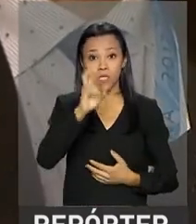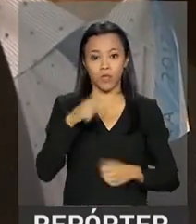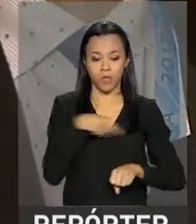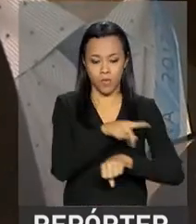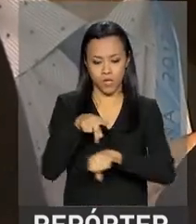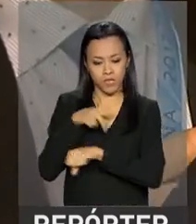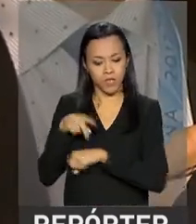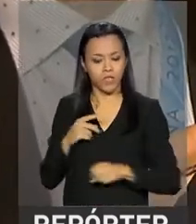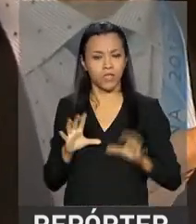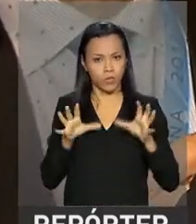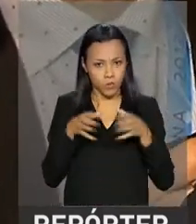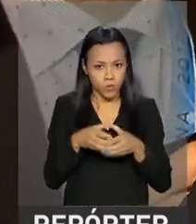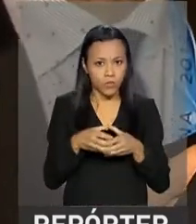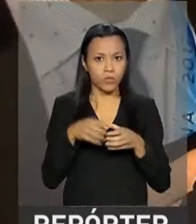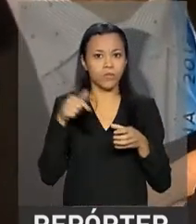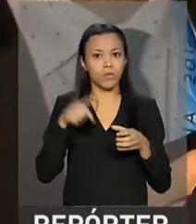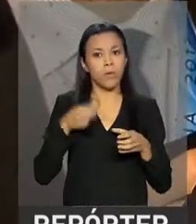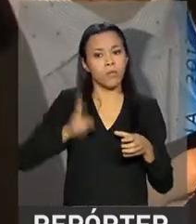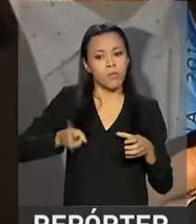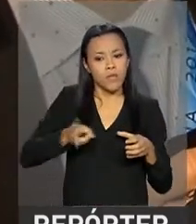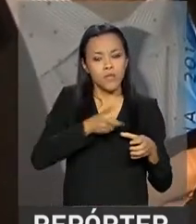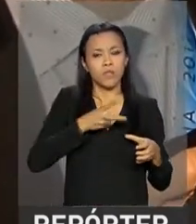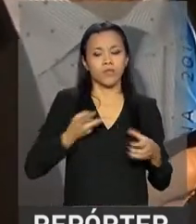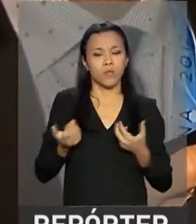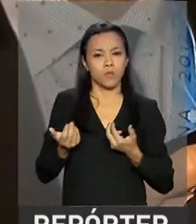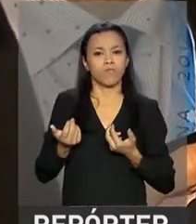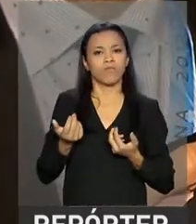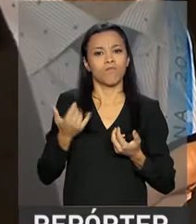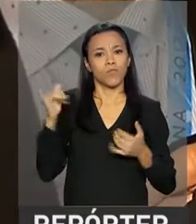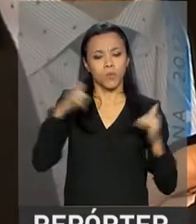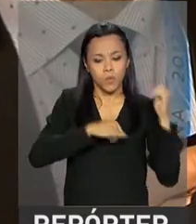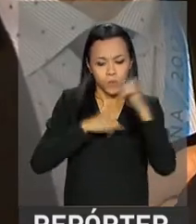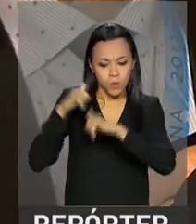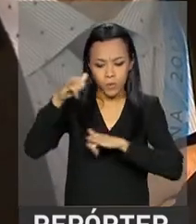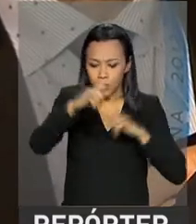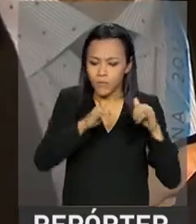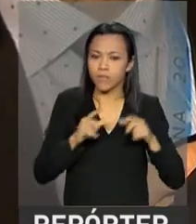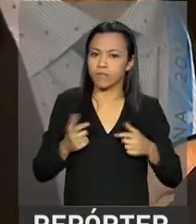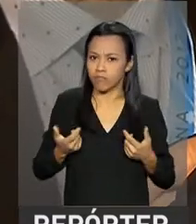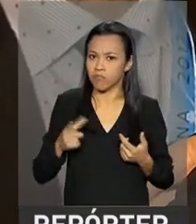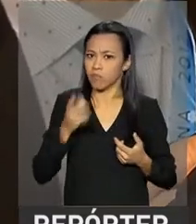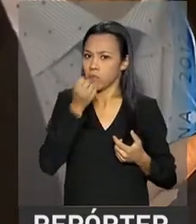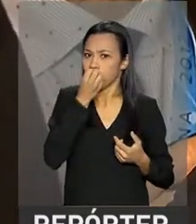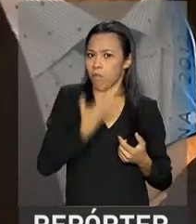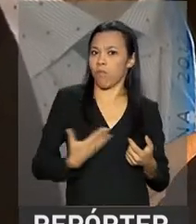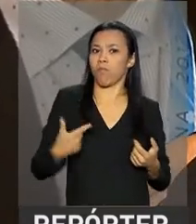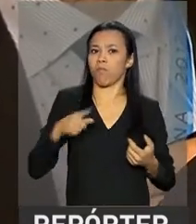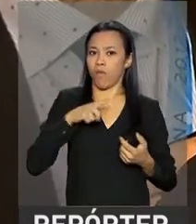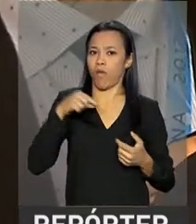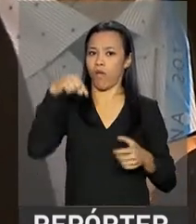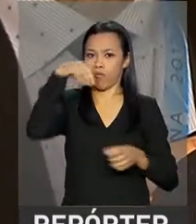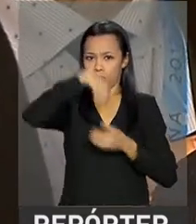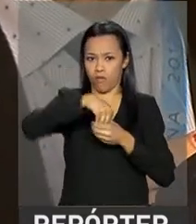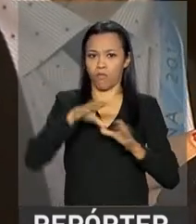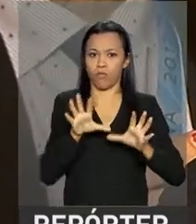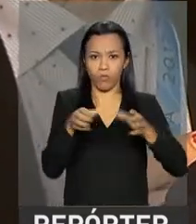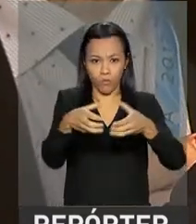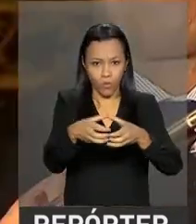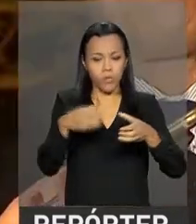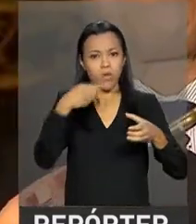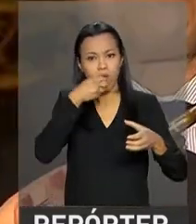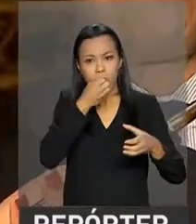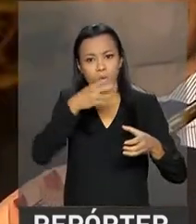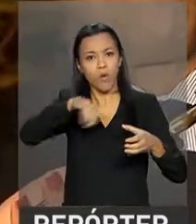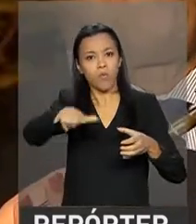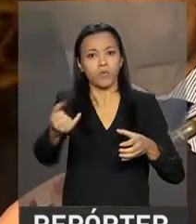importante. Acho que os 5 países têm mais ou menos o mesmo nível de aviação e, portanto, ali tem uma oportunidade muito boa.